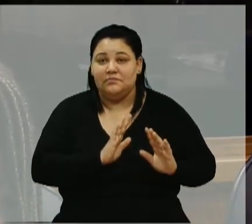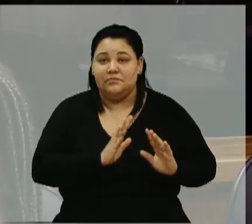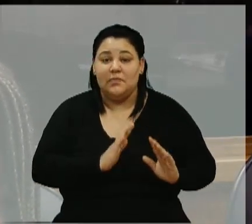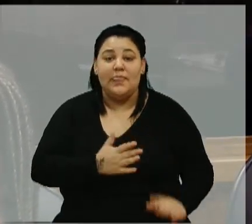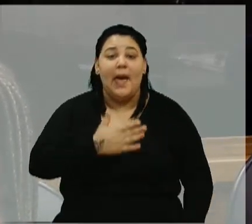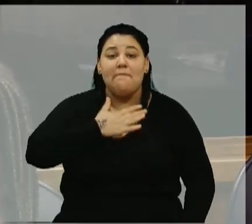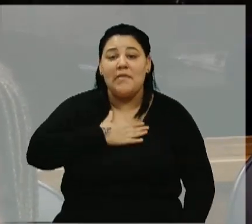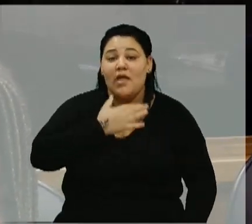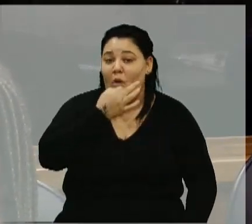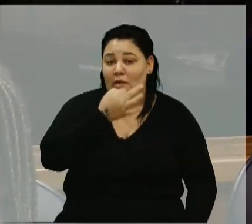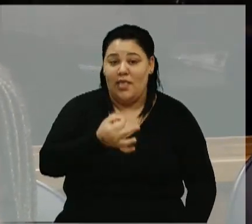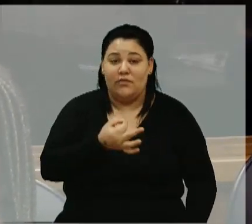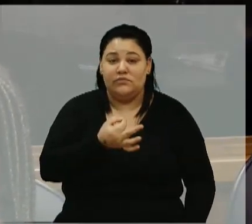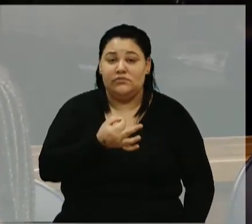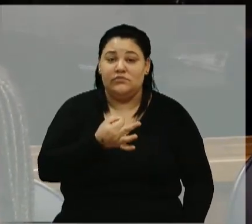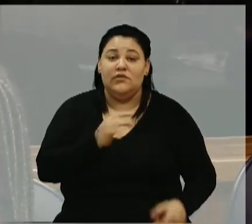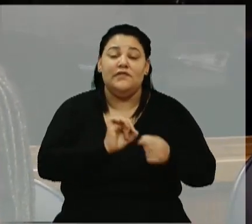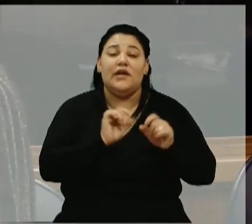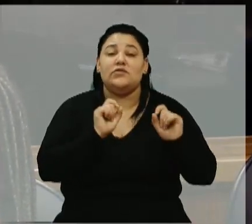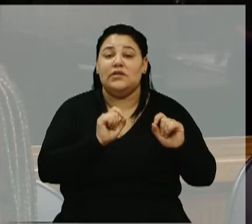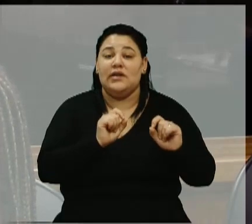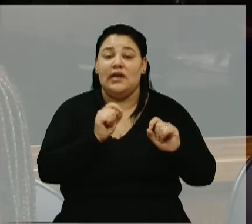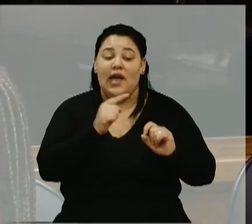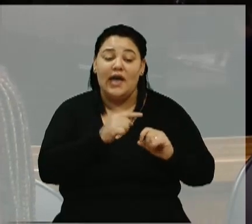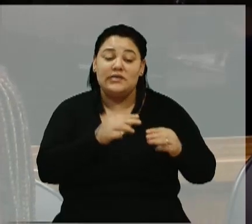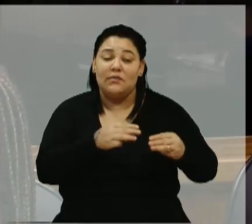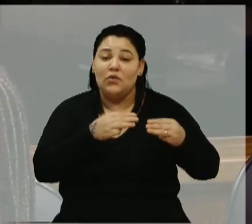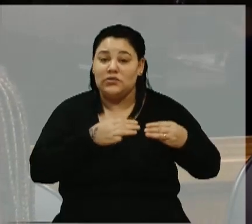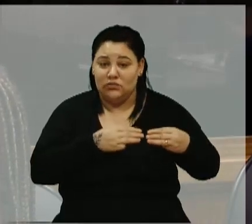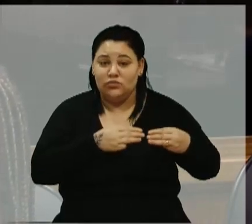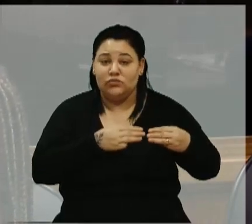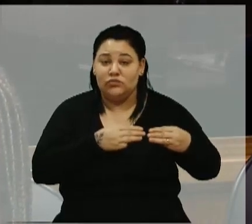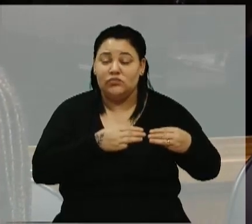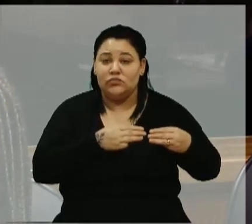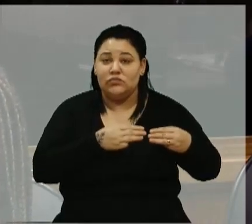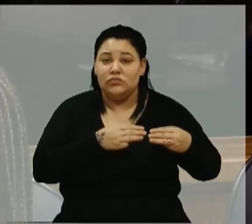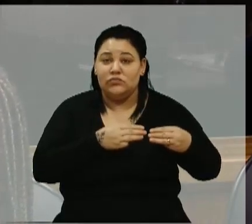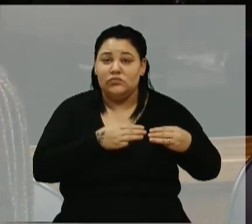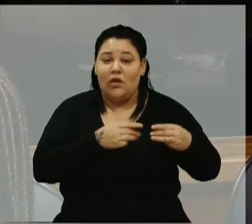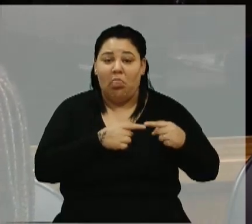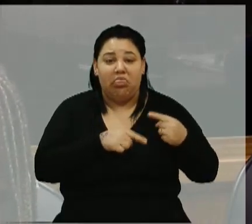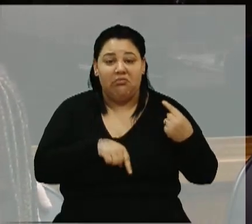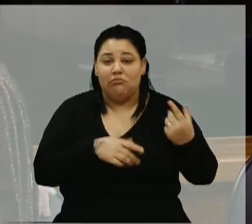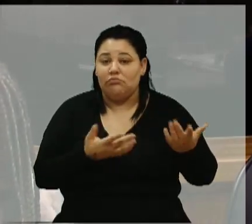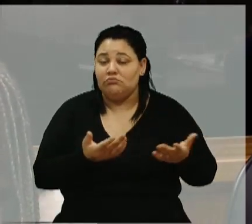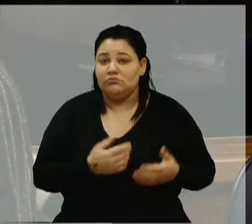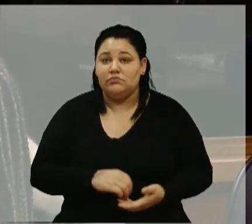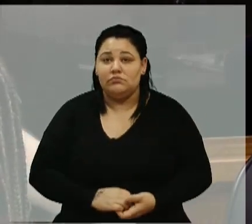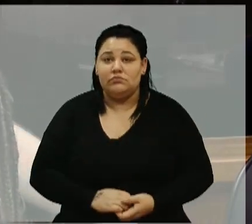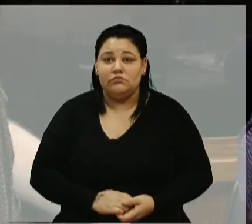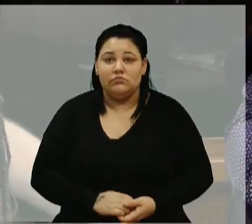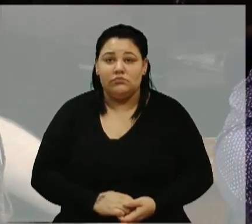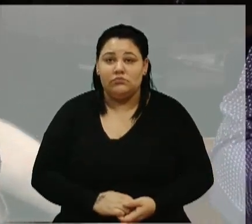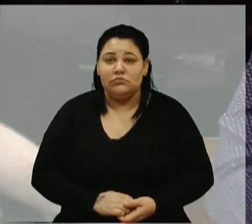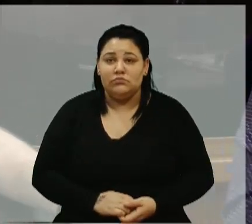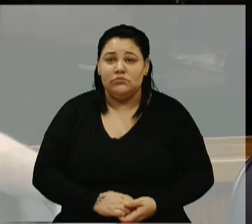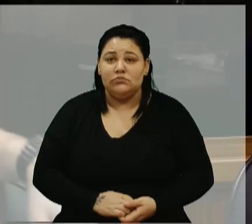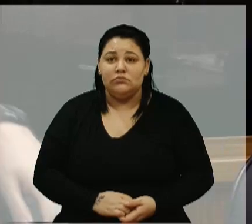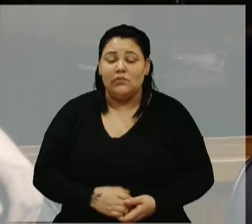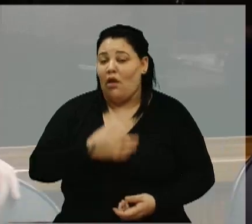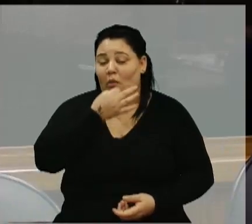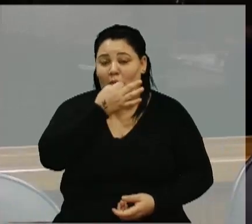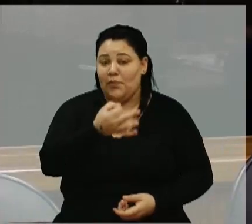minha opinião, faz com que essa moção seja bastante ineficiente. É a